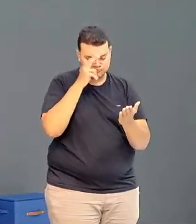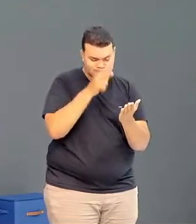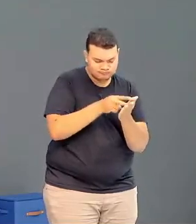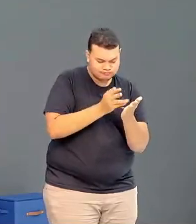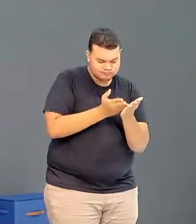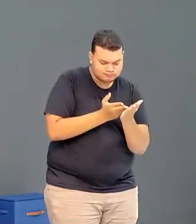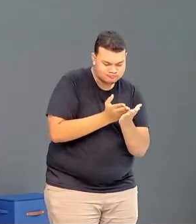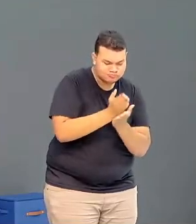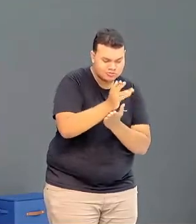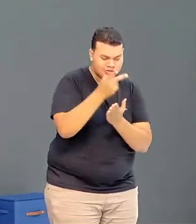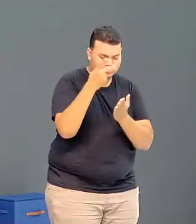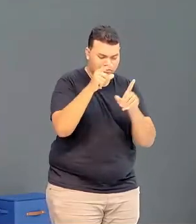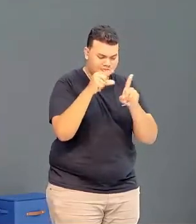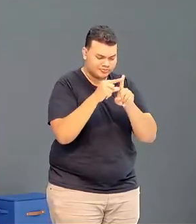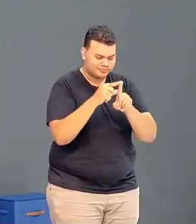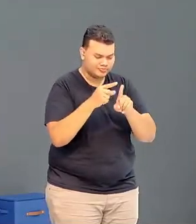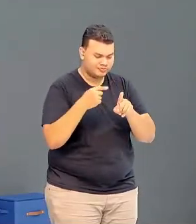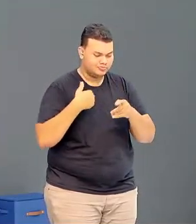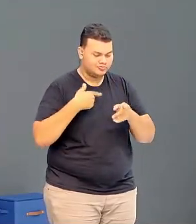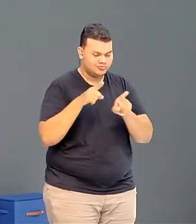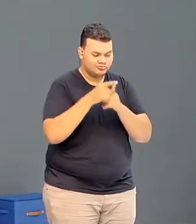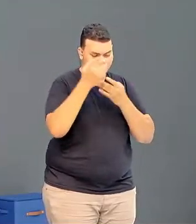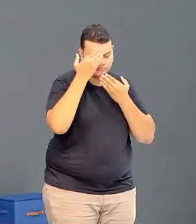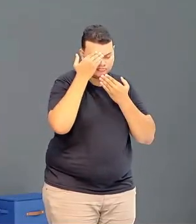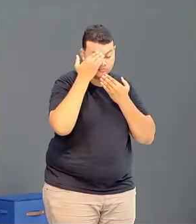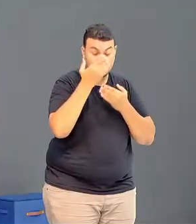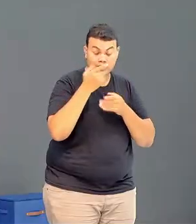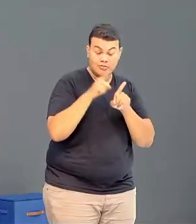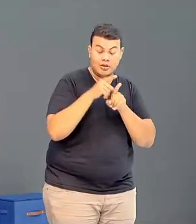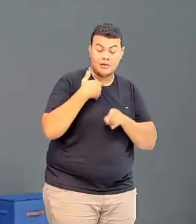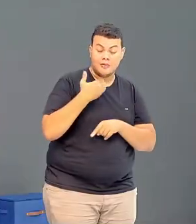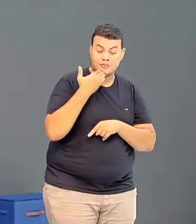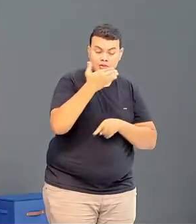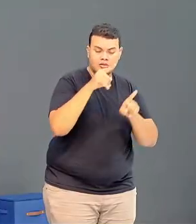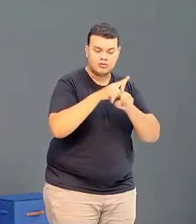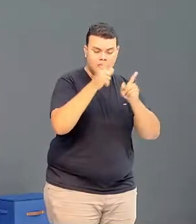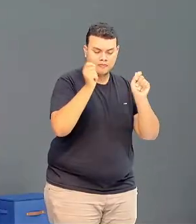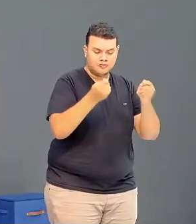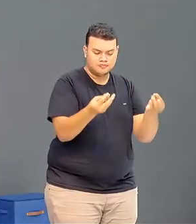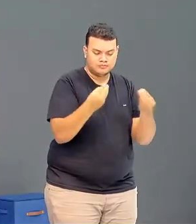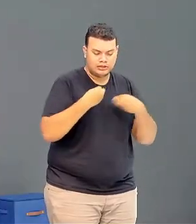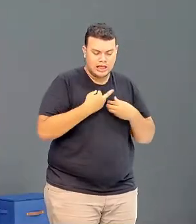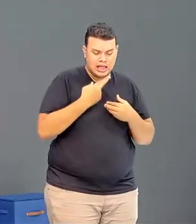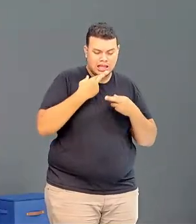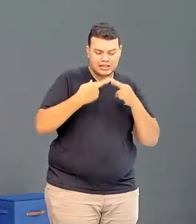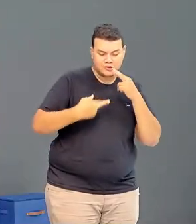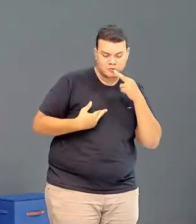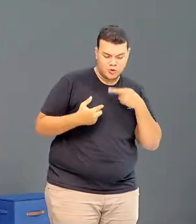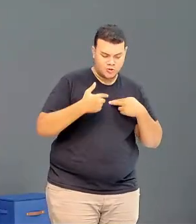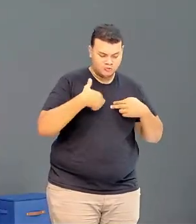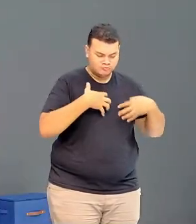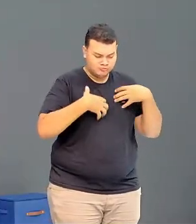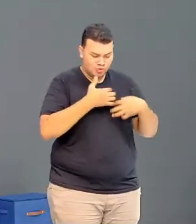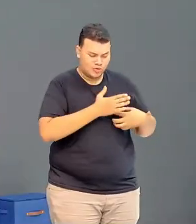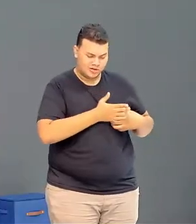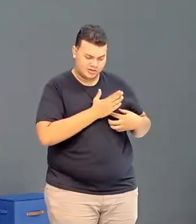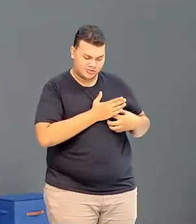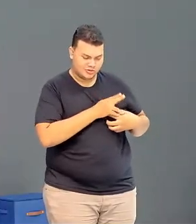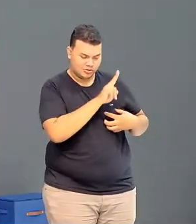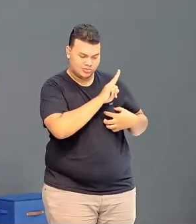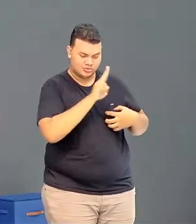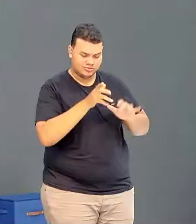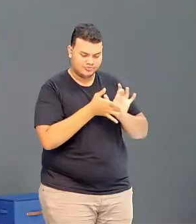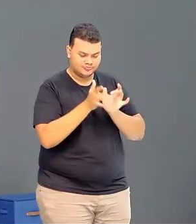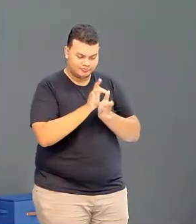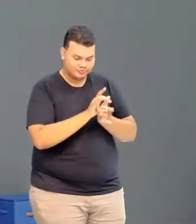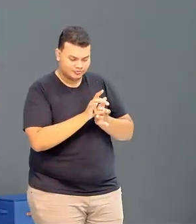à tua palavra. Esse é o meu pedido. Vem e traz respostas ao nosso coração, no